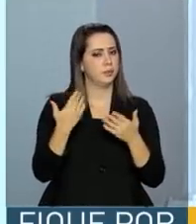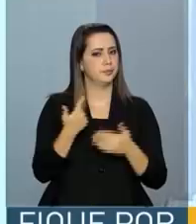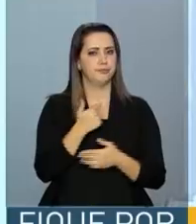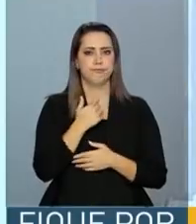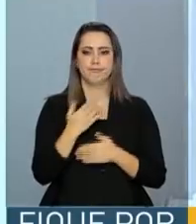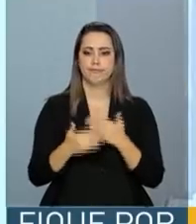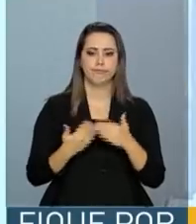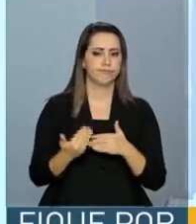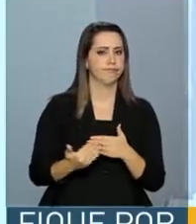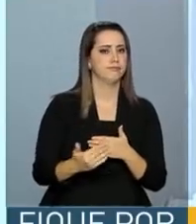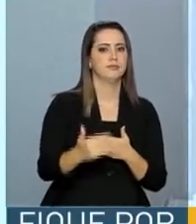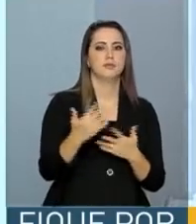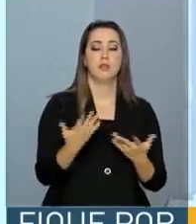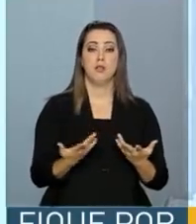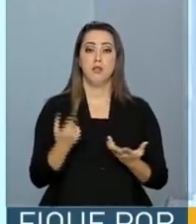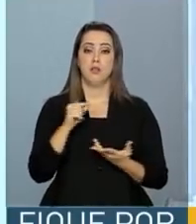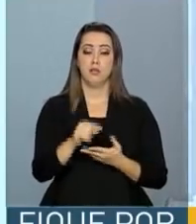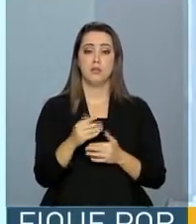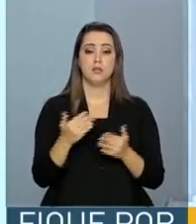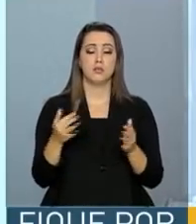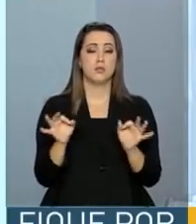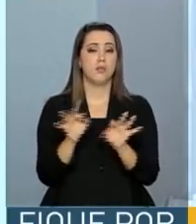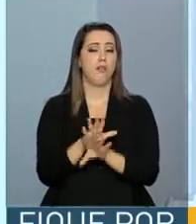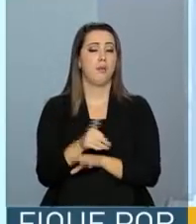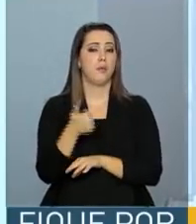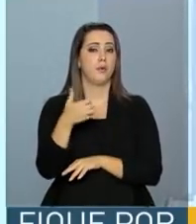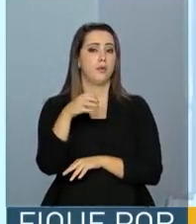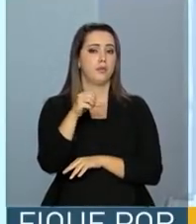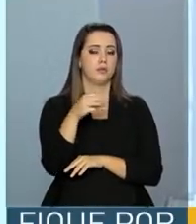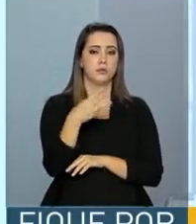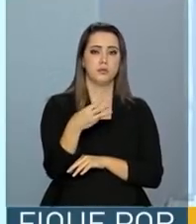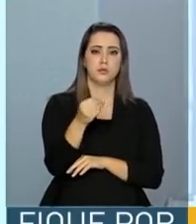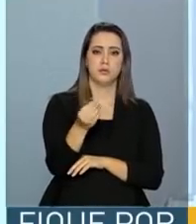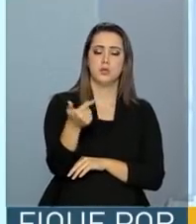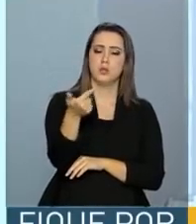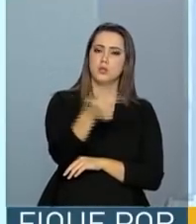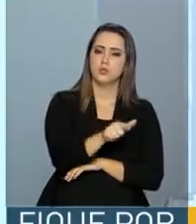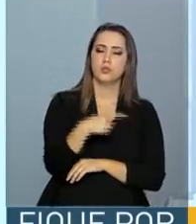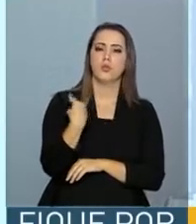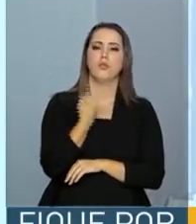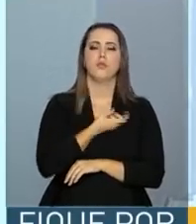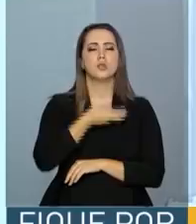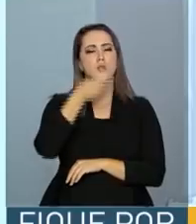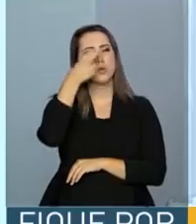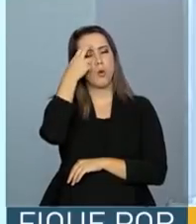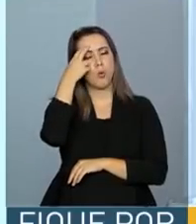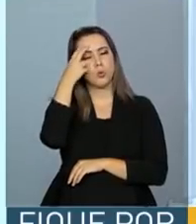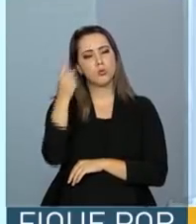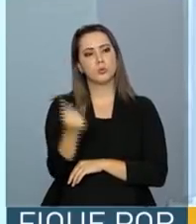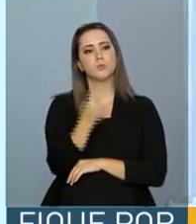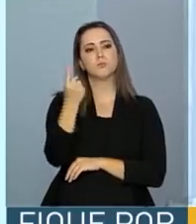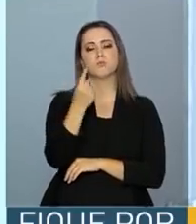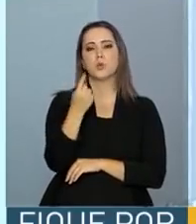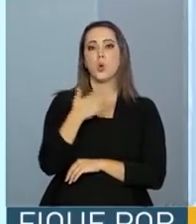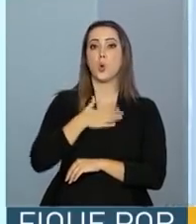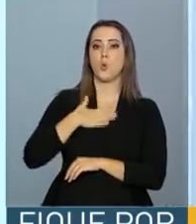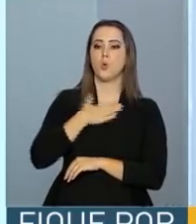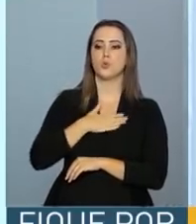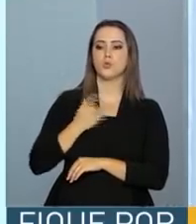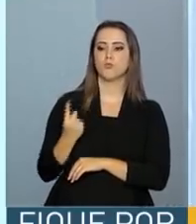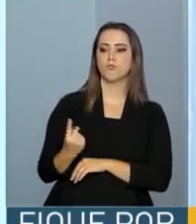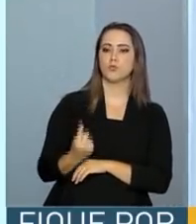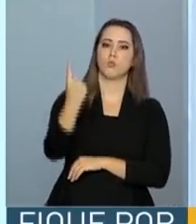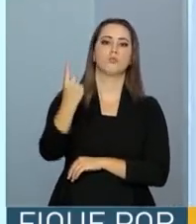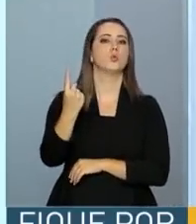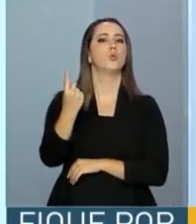explicou exatamente em 1930 quando novamente a nossa cultura centralizadora aplaudiu uma centralização